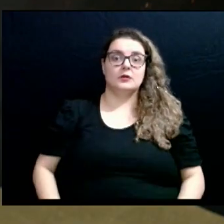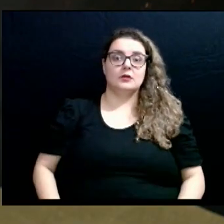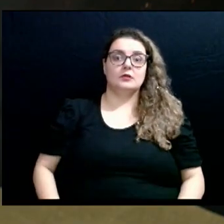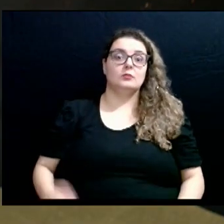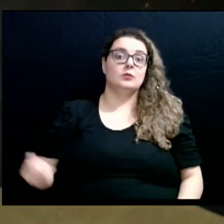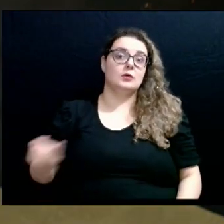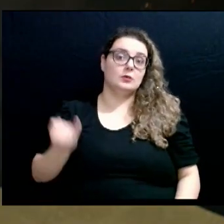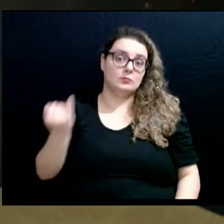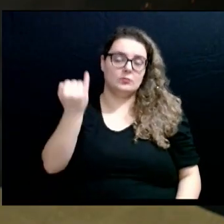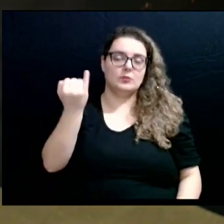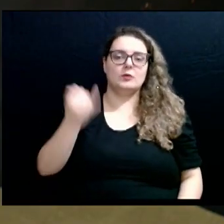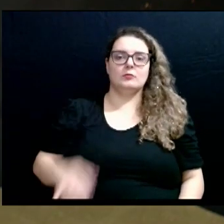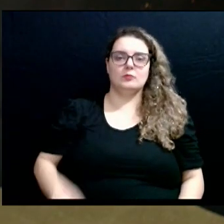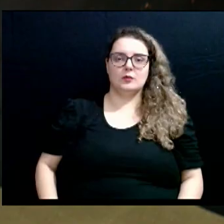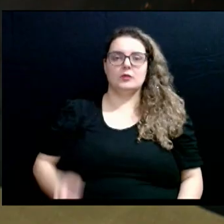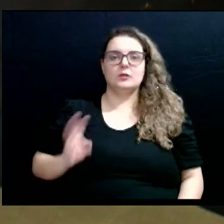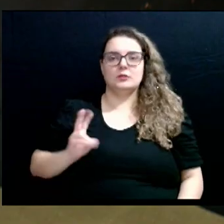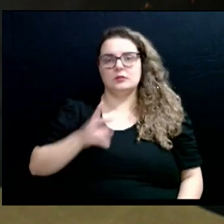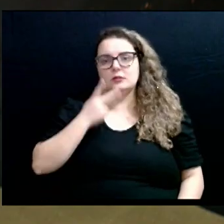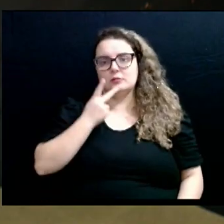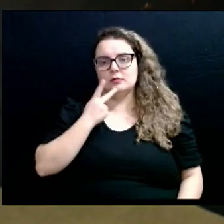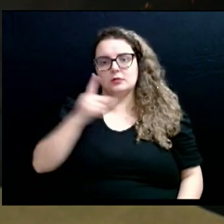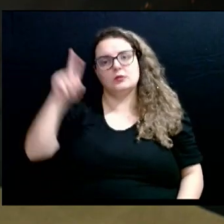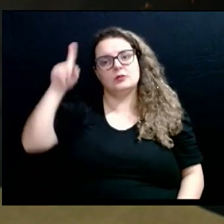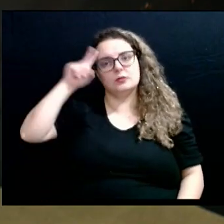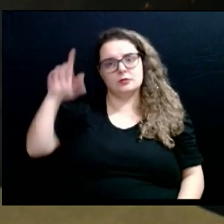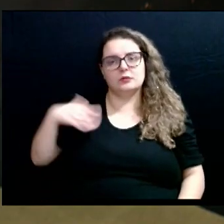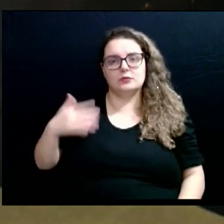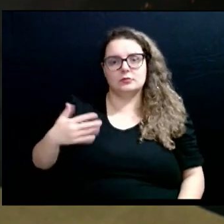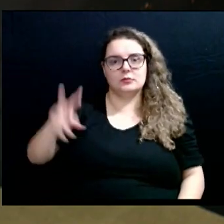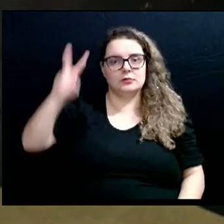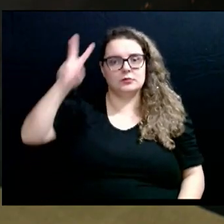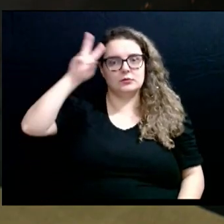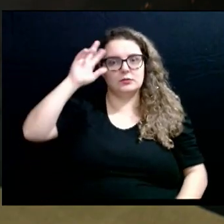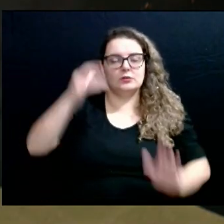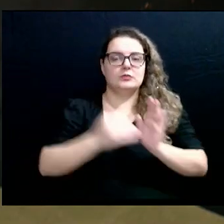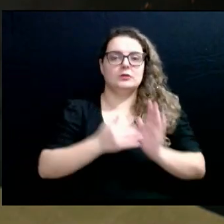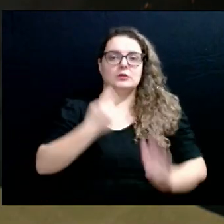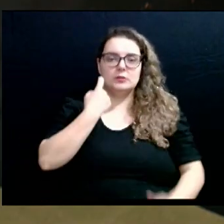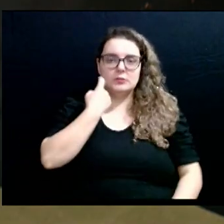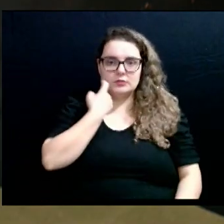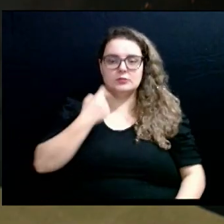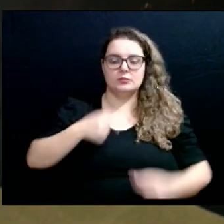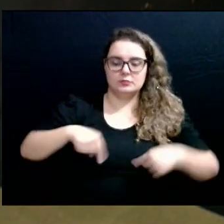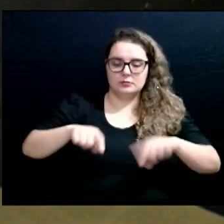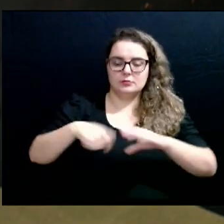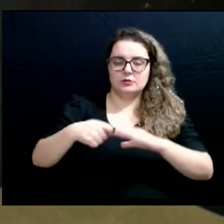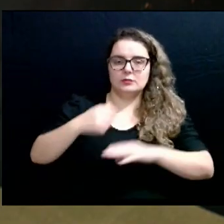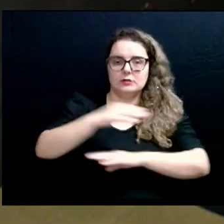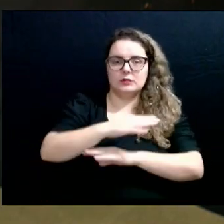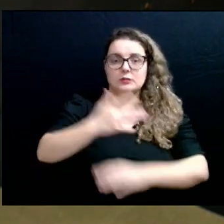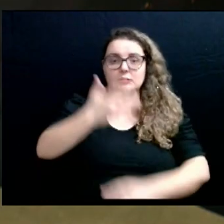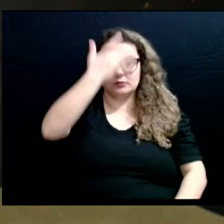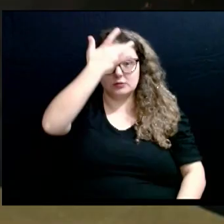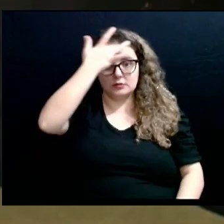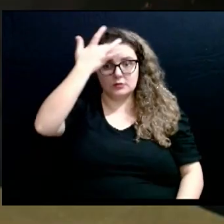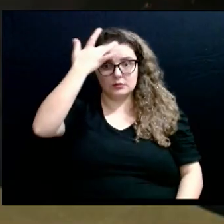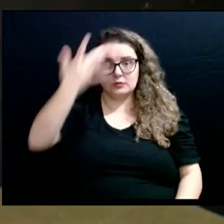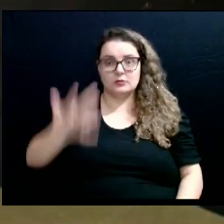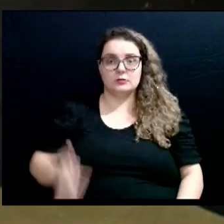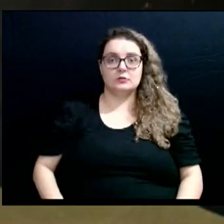a gente sempre fala aqui todos os dias, né? De segunda a sexta no Estúdio Câmara, sobre a saúde mental, né? A gente precisa